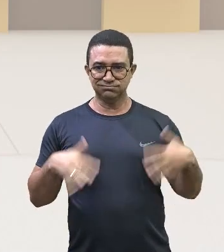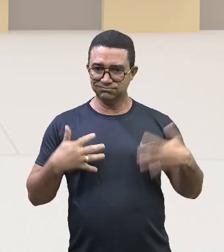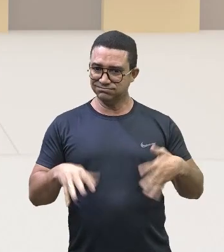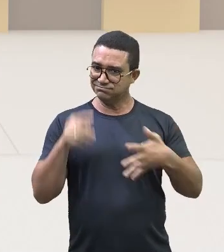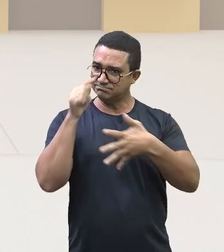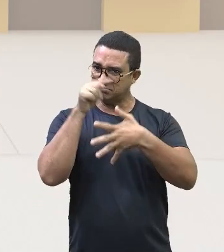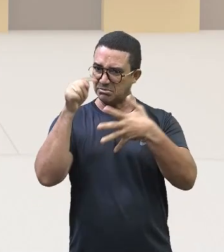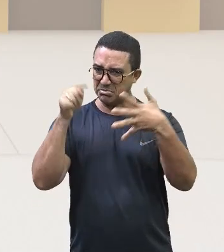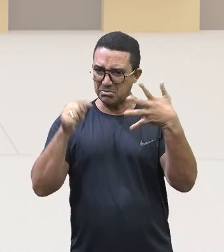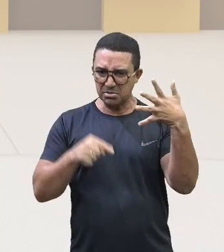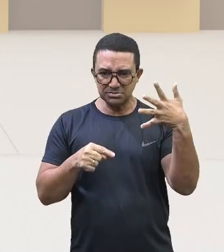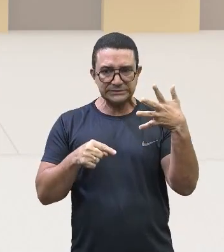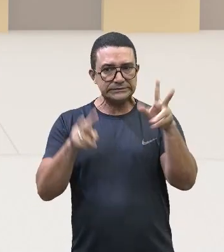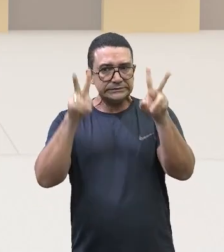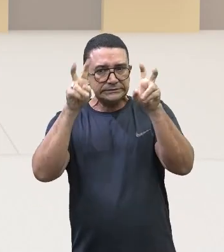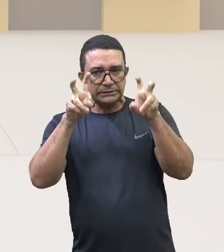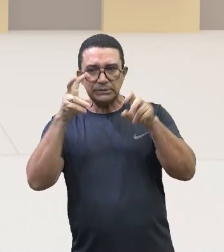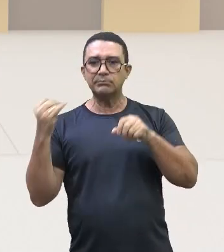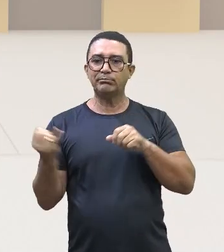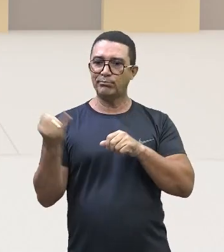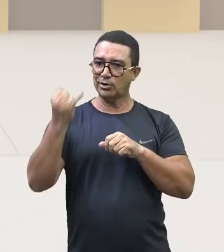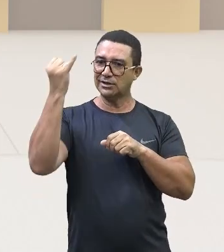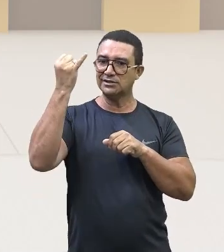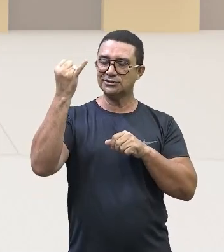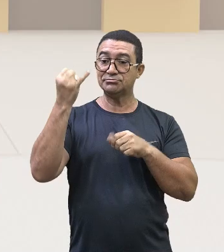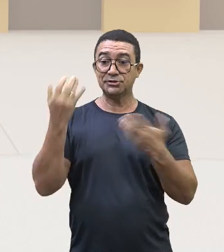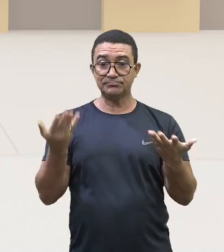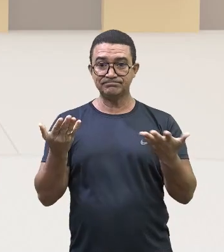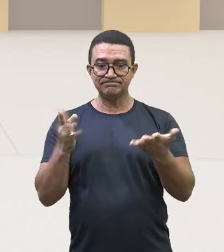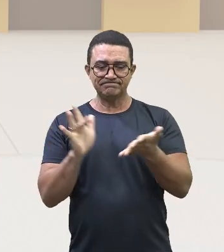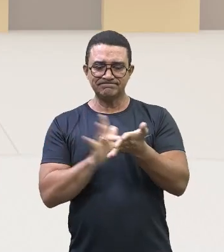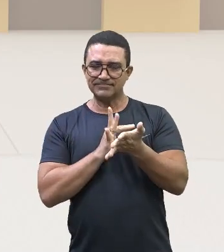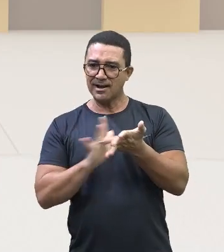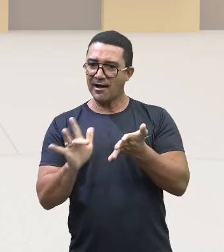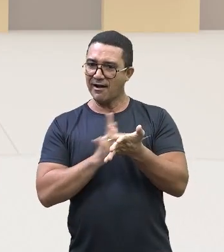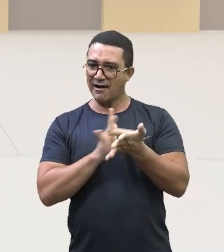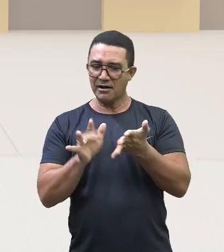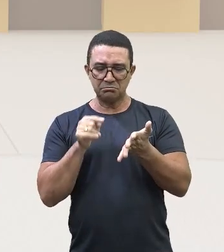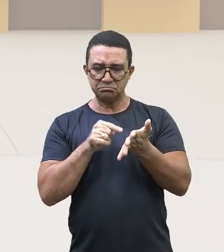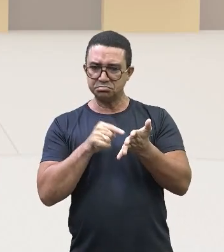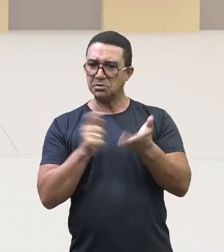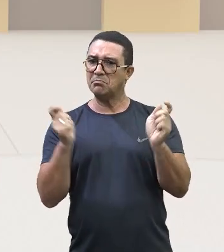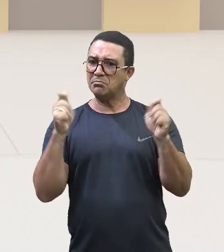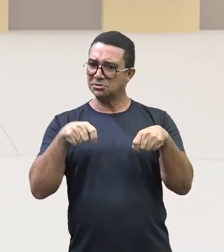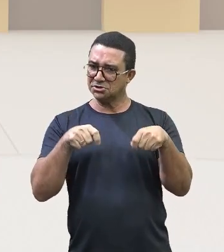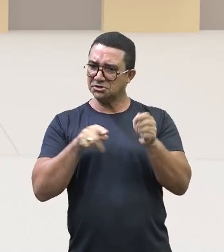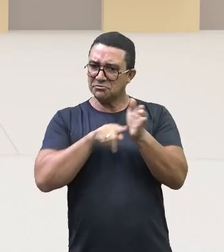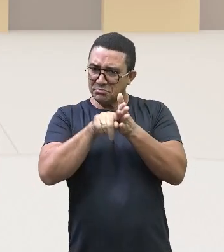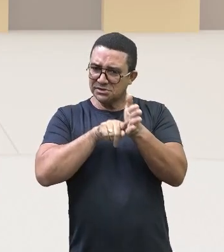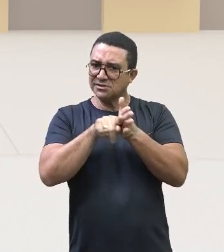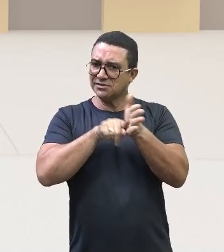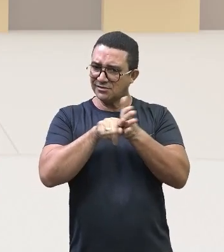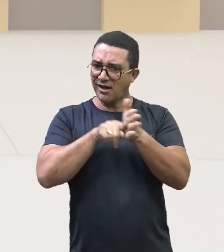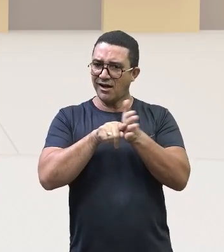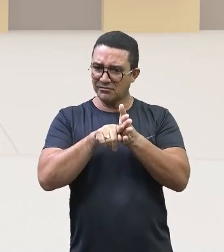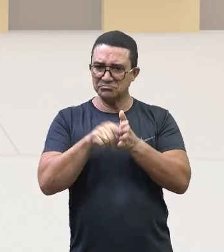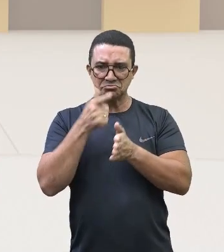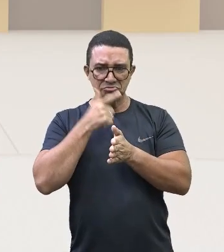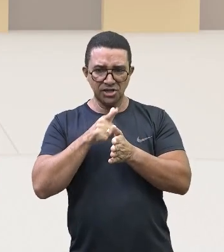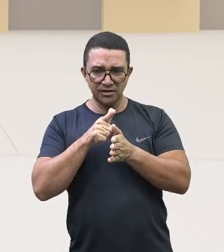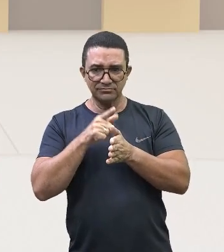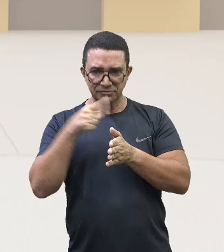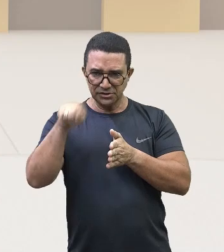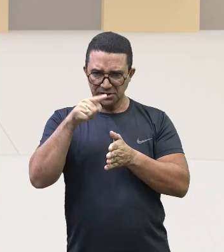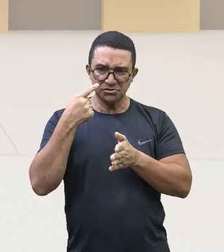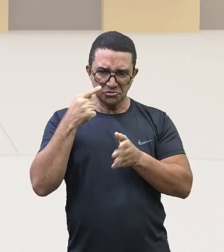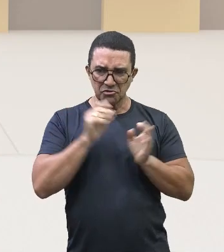né? E vimos que na palma da mão nós temos como estudar e como pesquisar sobre esse assunto. Isso é muito importante. Estão acompanhando